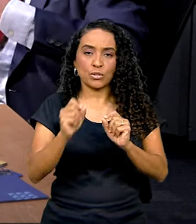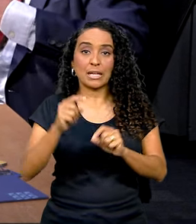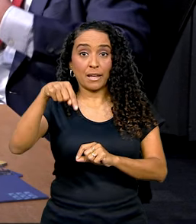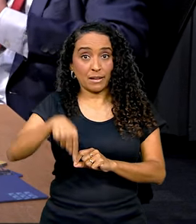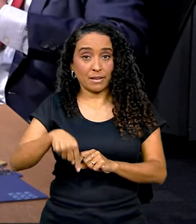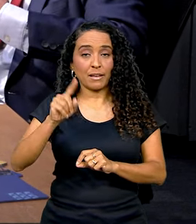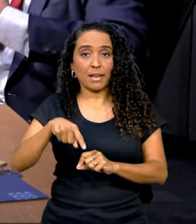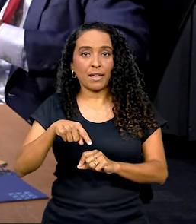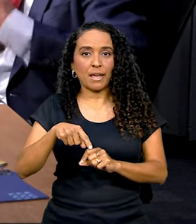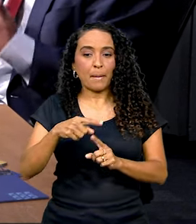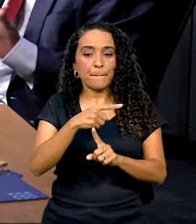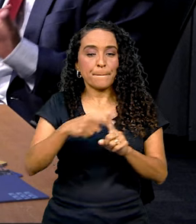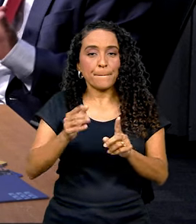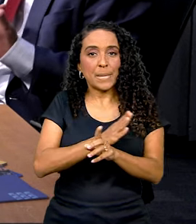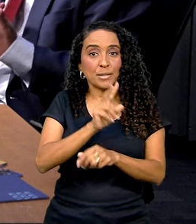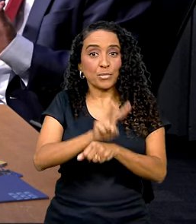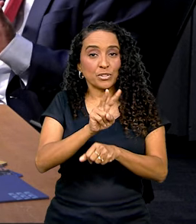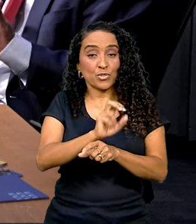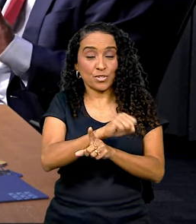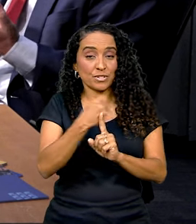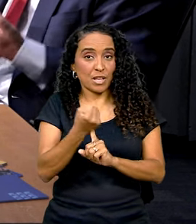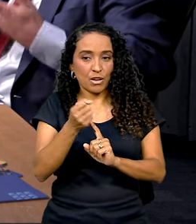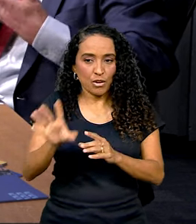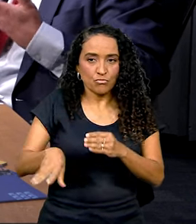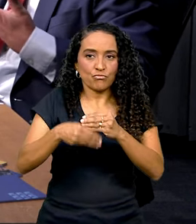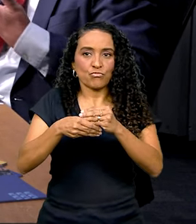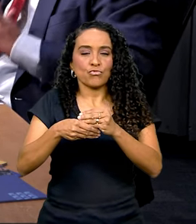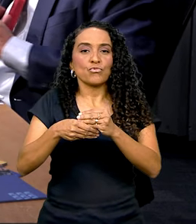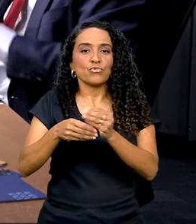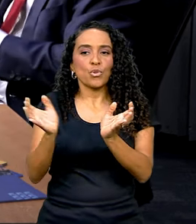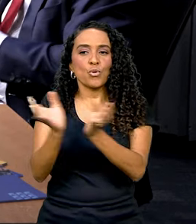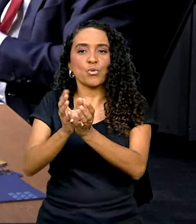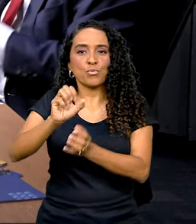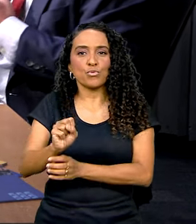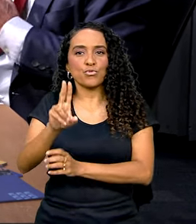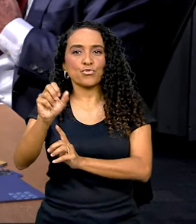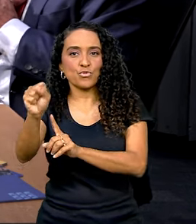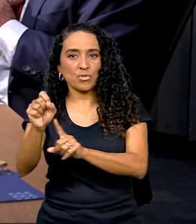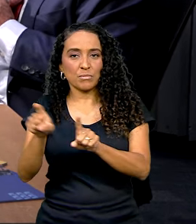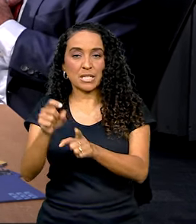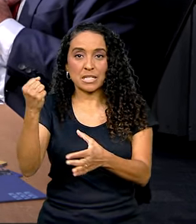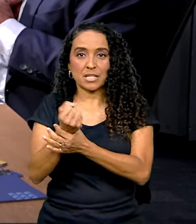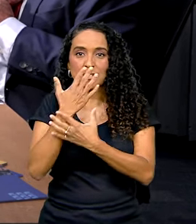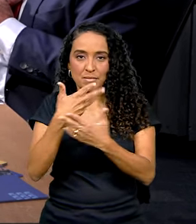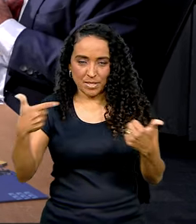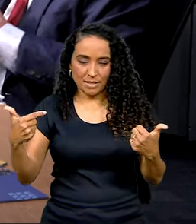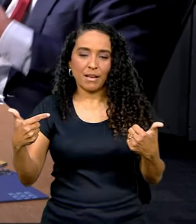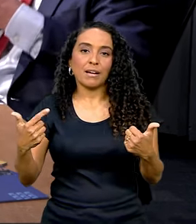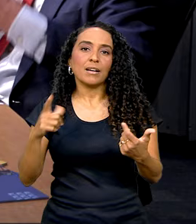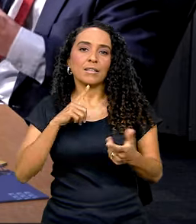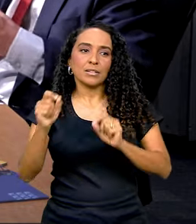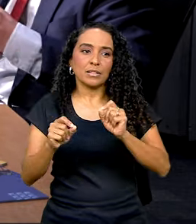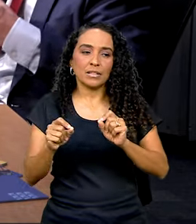continuada aqui é parte da proteção social junto com a rede suas junto com a segurança alimentar